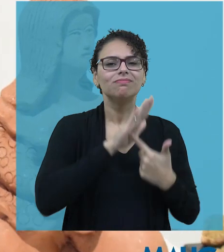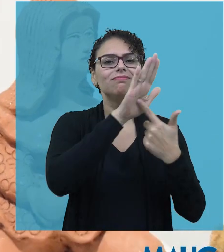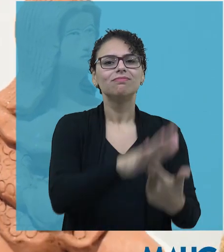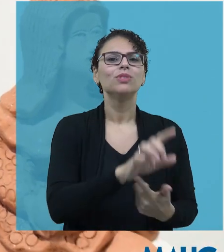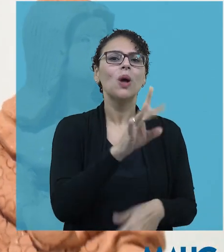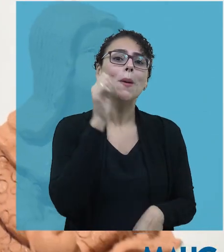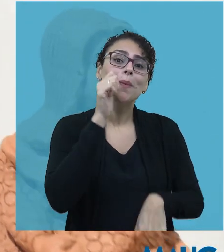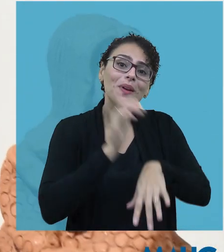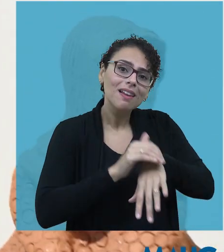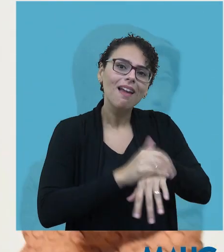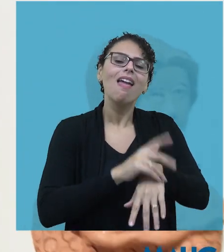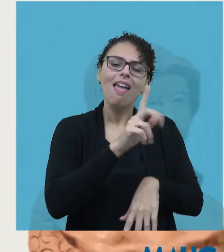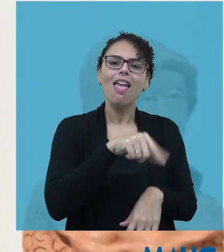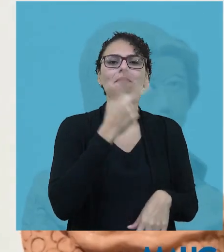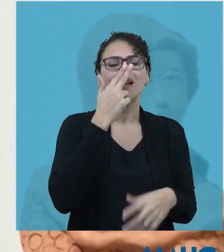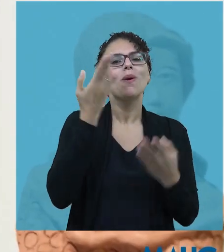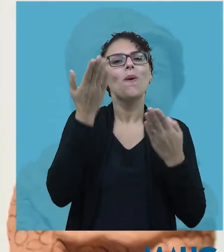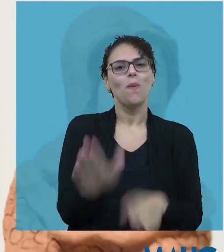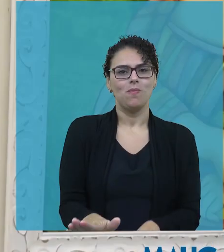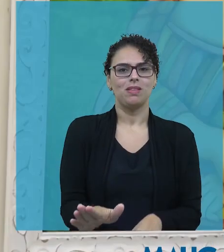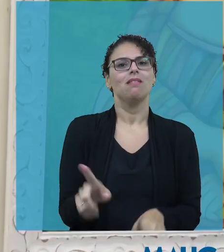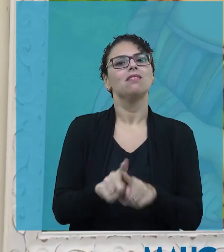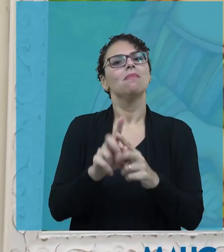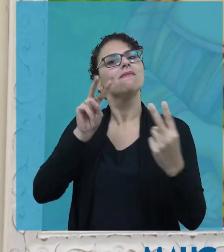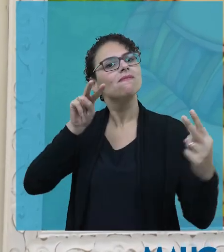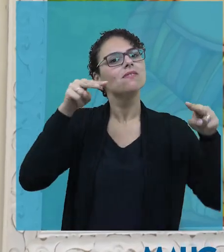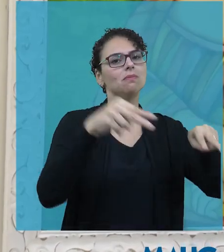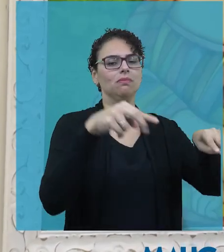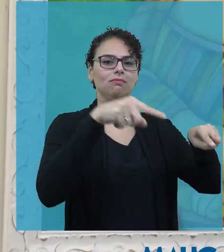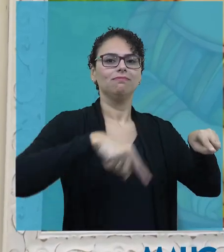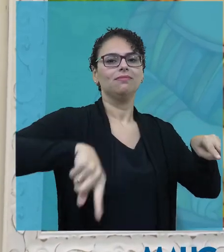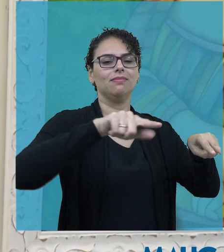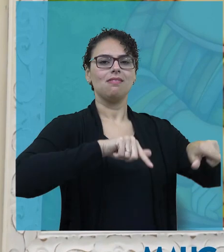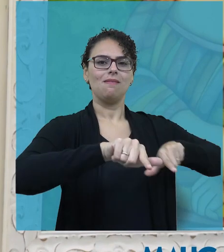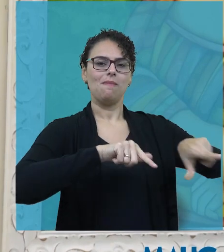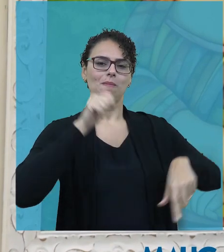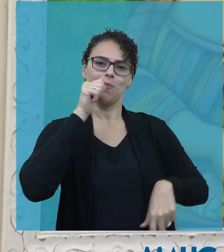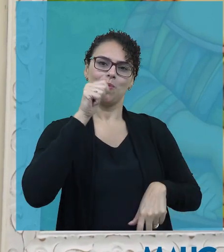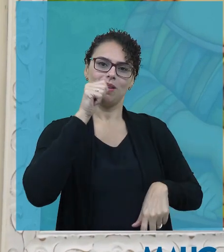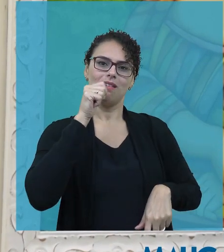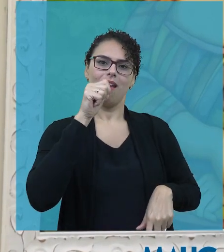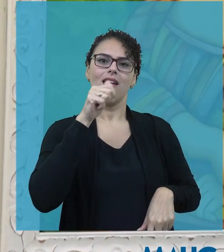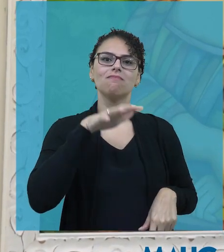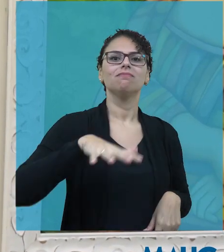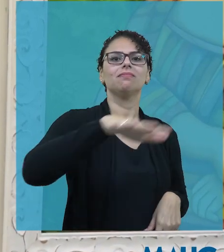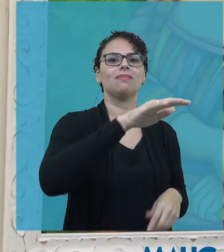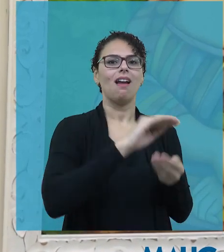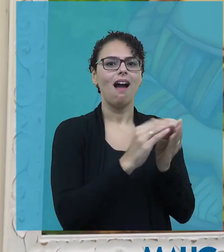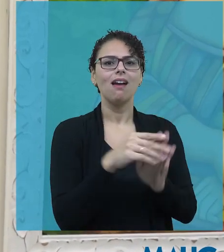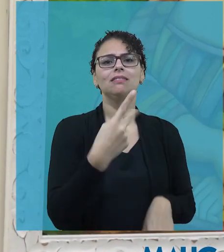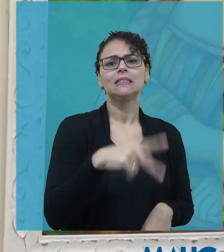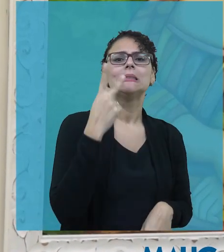é justamente cobrir essa lacuna e dar destaque e visibilidade para o que as mulheres estão produzindo na